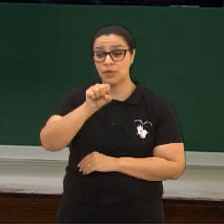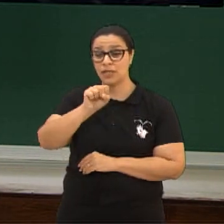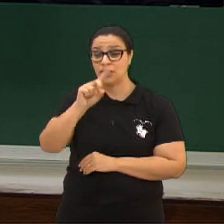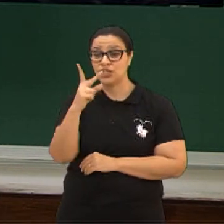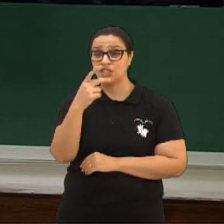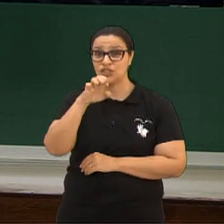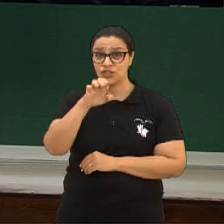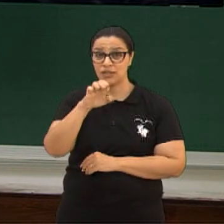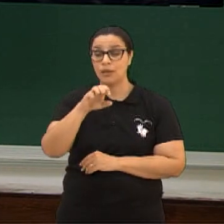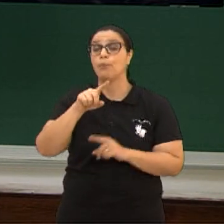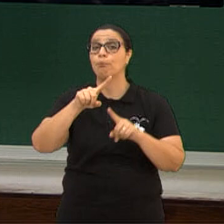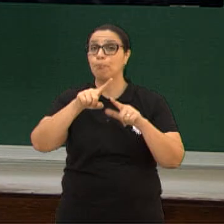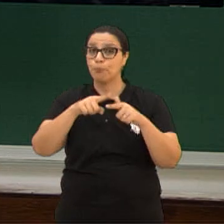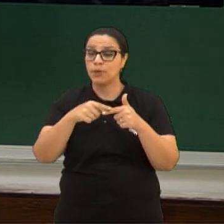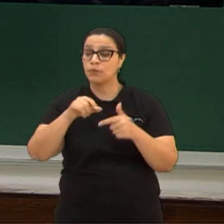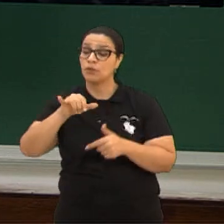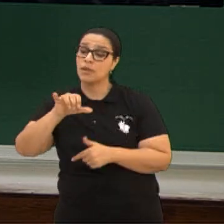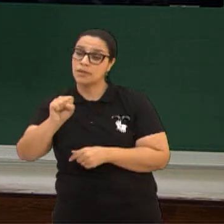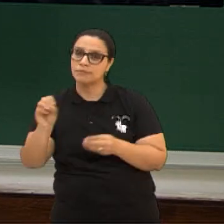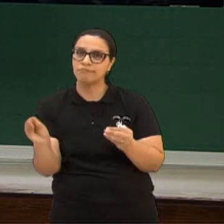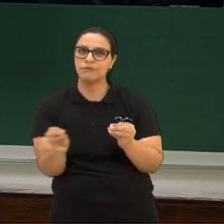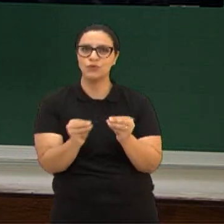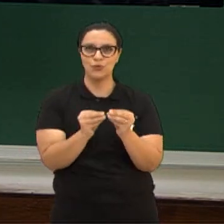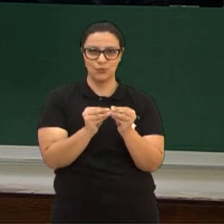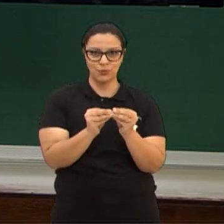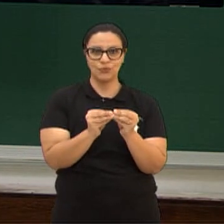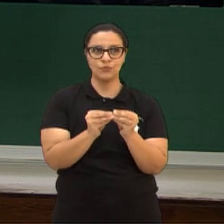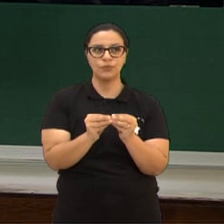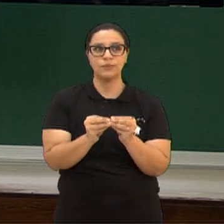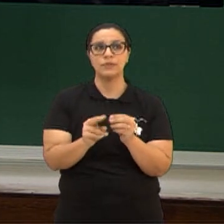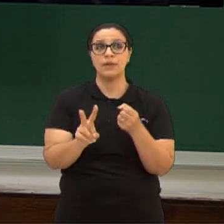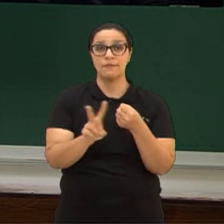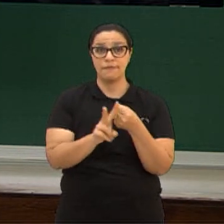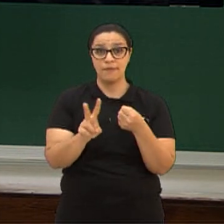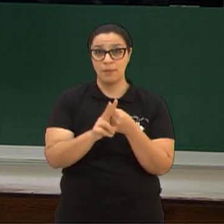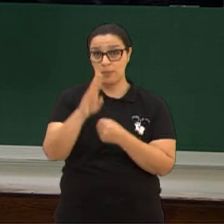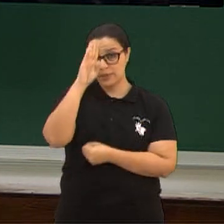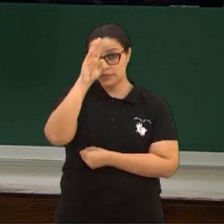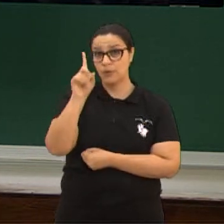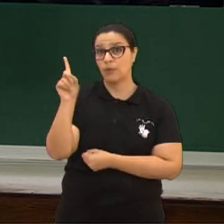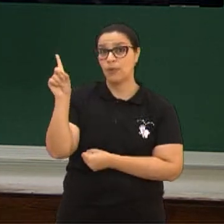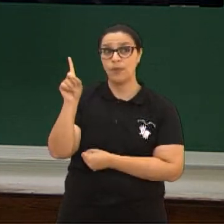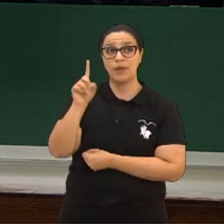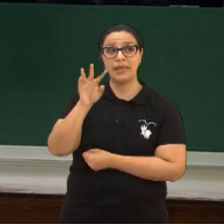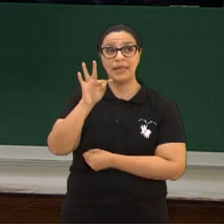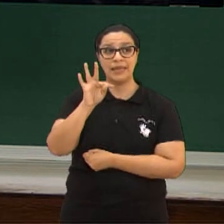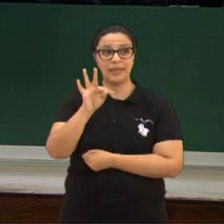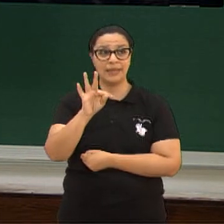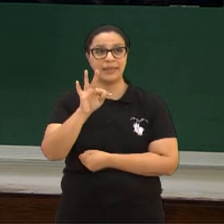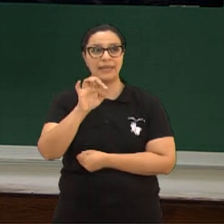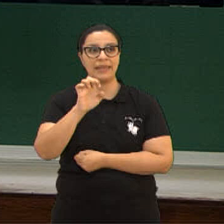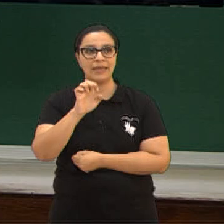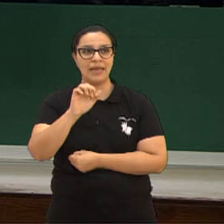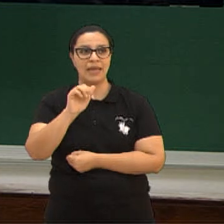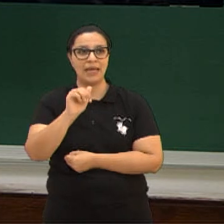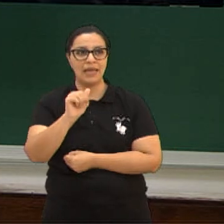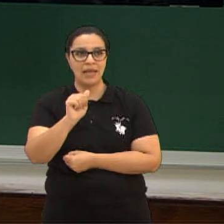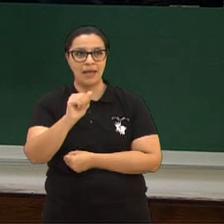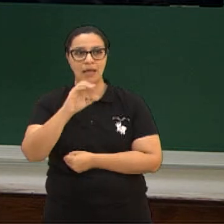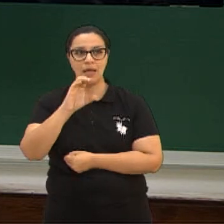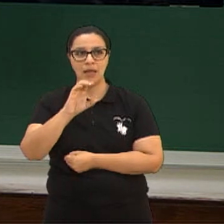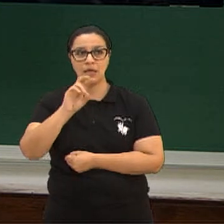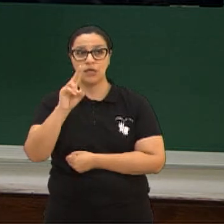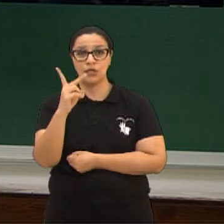nós colocamos o verbo is. Verbo principal, teach. Mas lembra que eu estou fazendo a